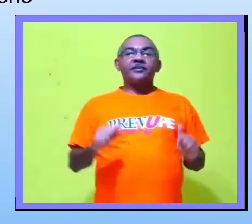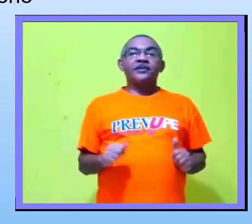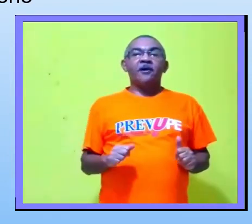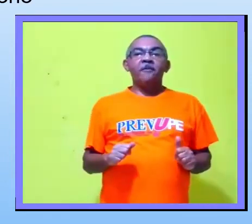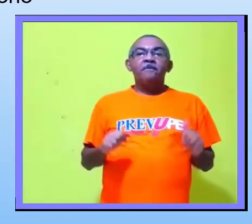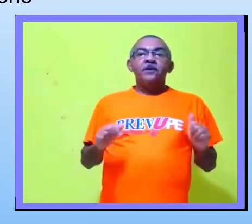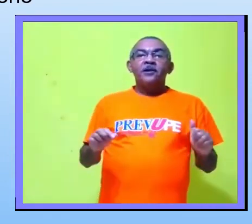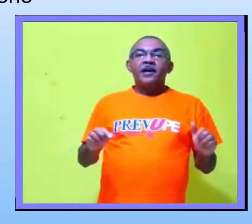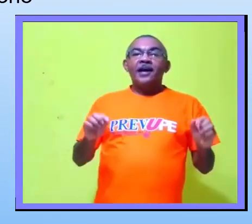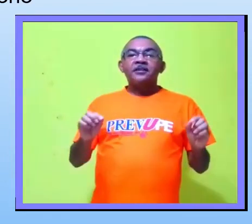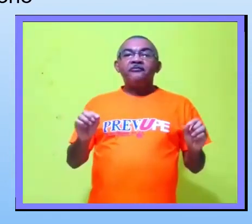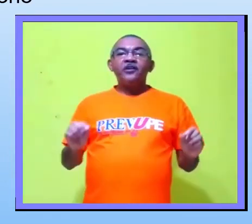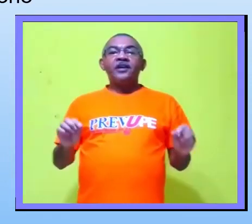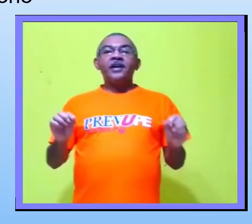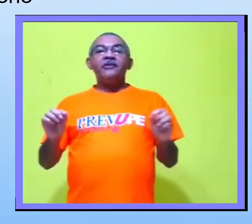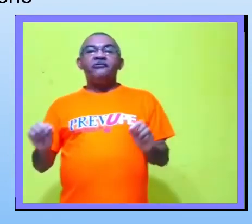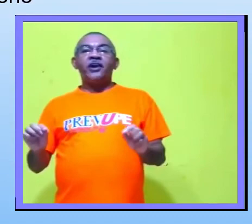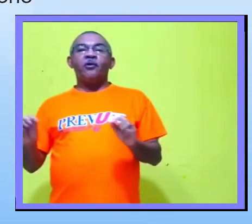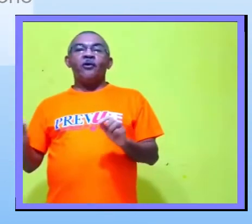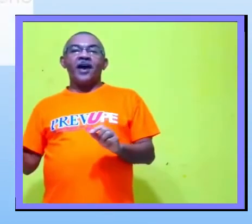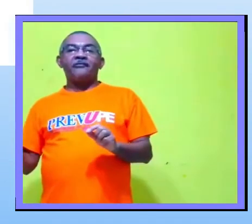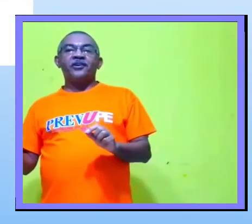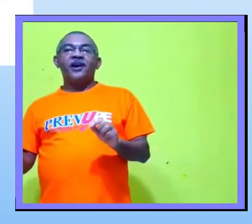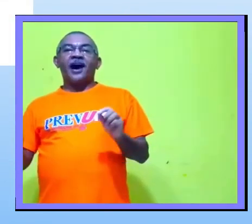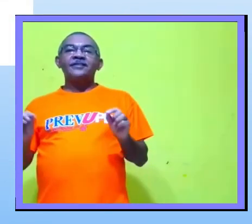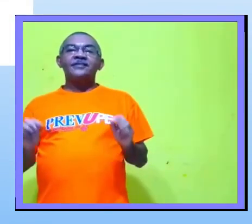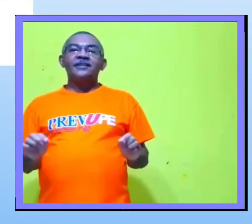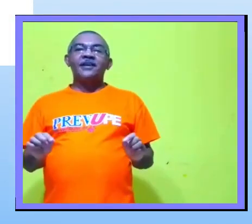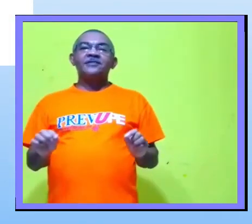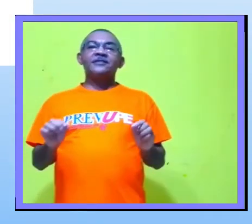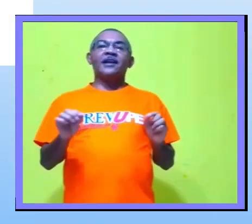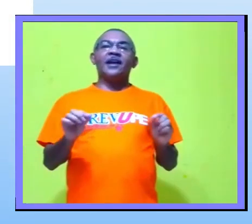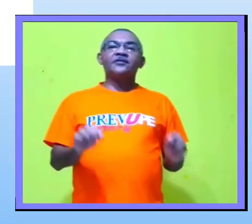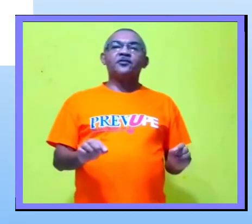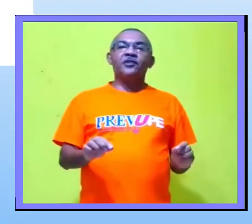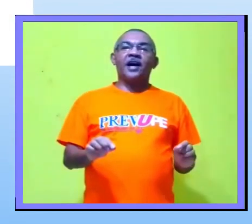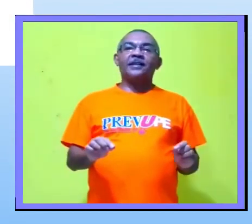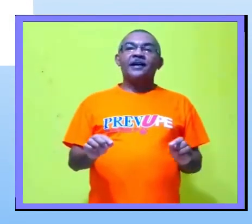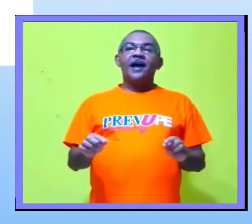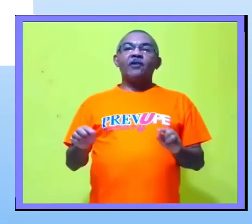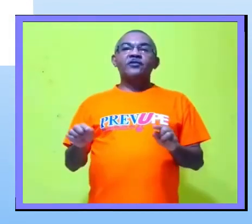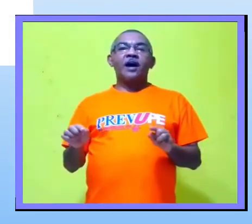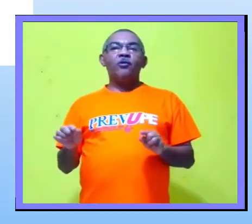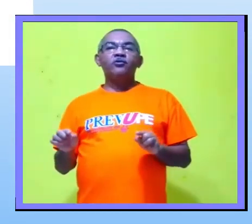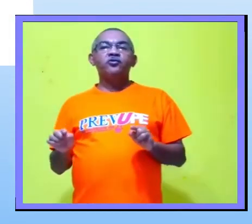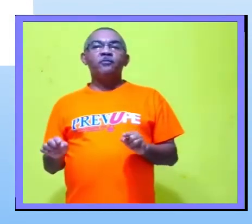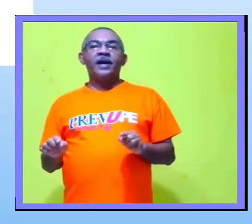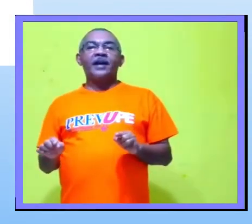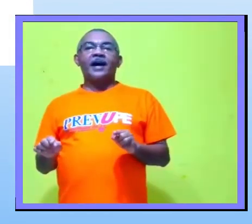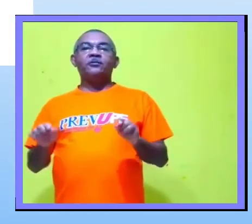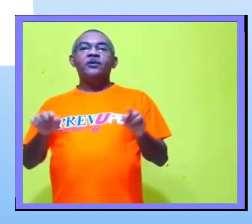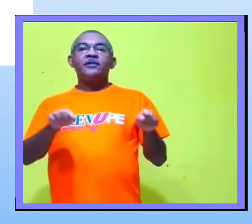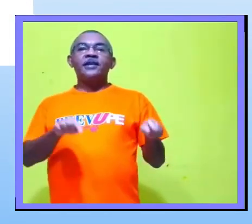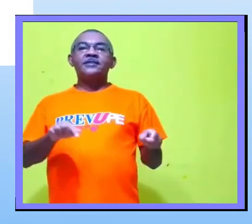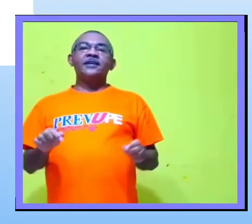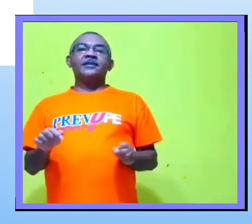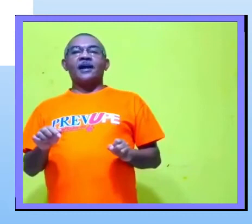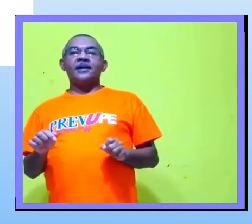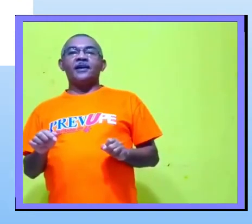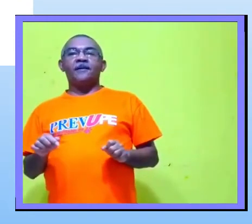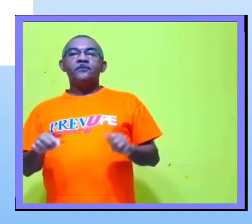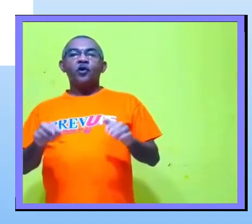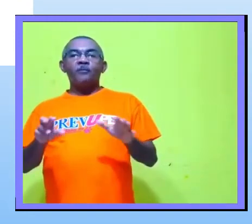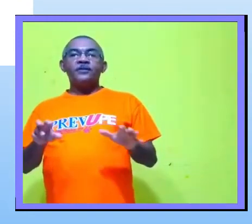Segunda questão, classifique em V ou F as sentenças relacionadas aos carbonos numerados da